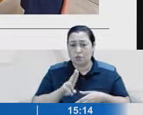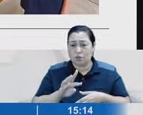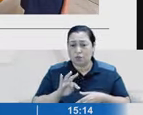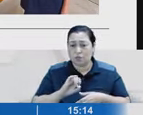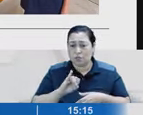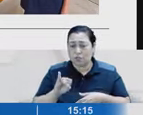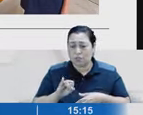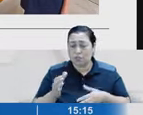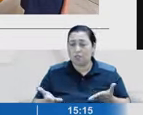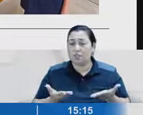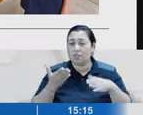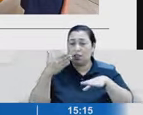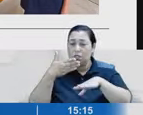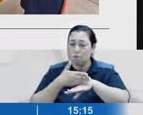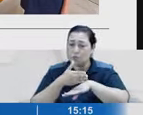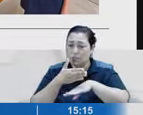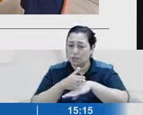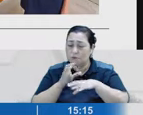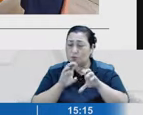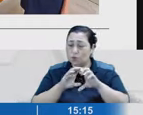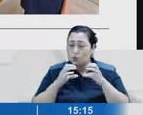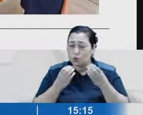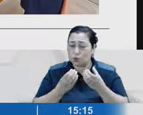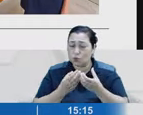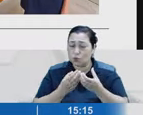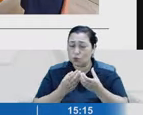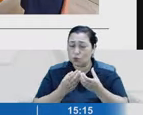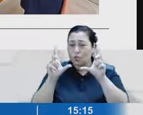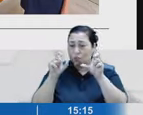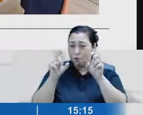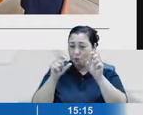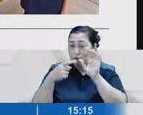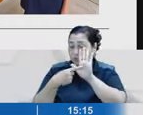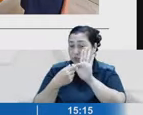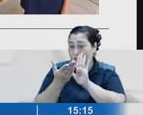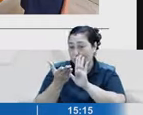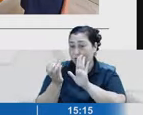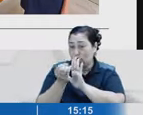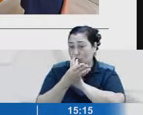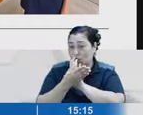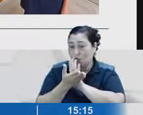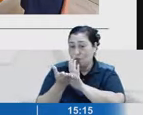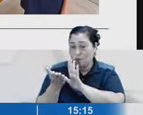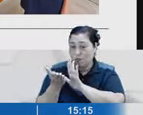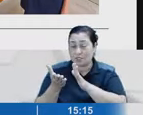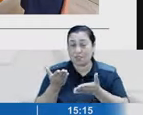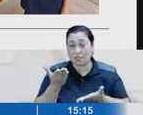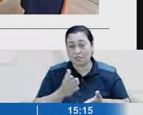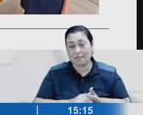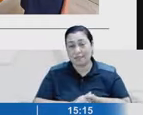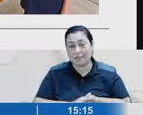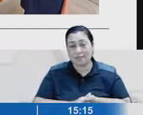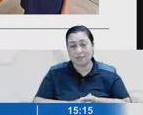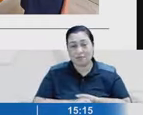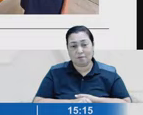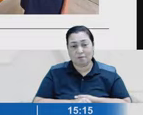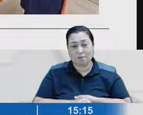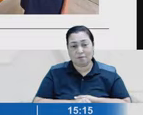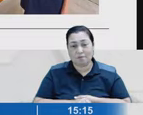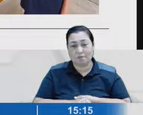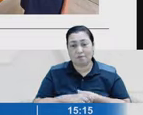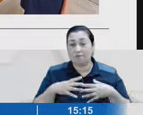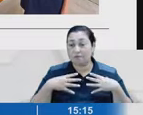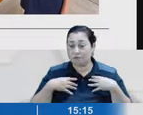viva, participando dos congressos. Essa é uma foto recente dela. Essa